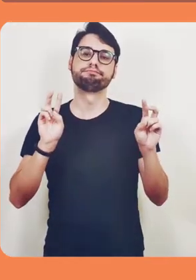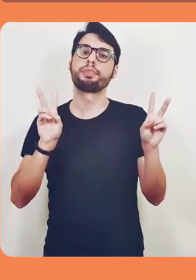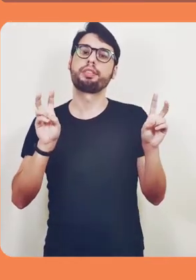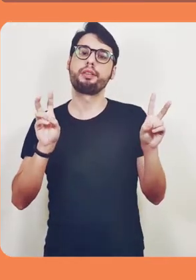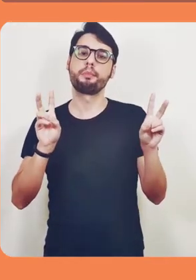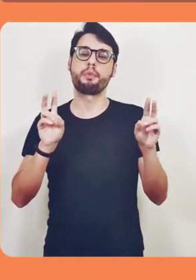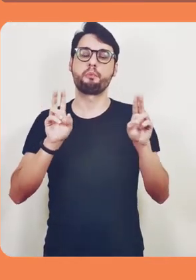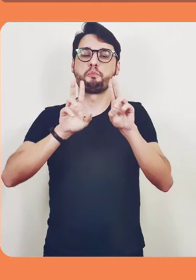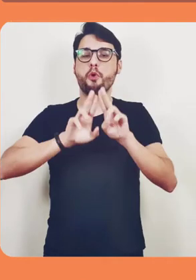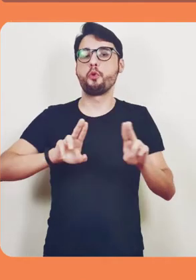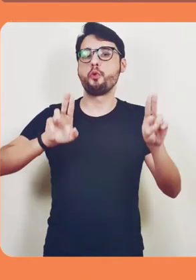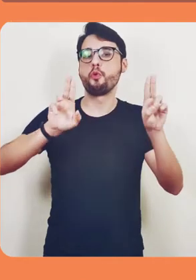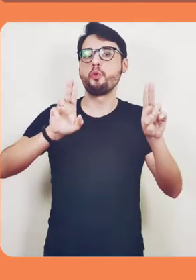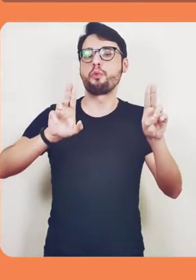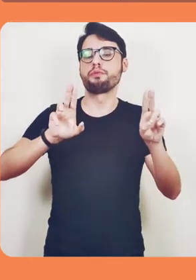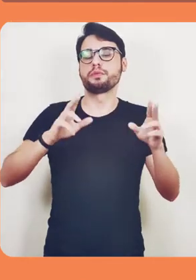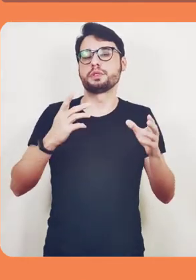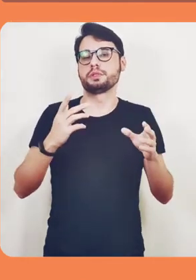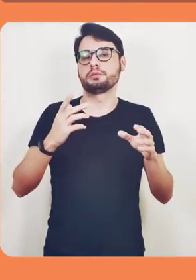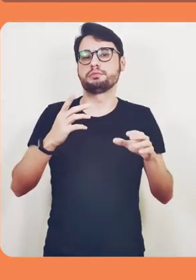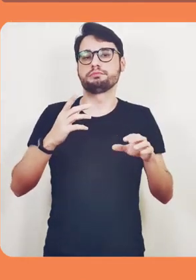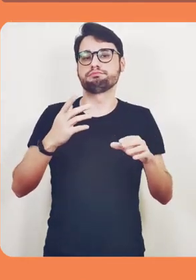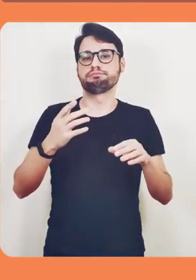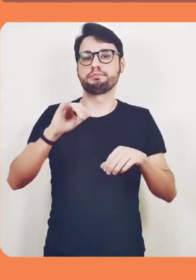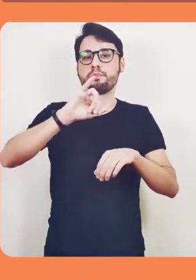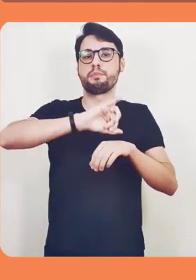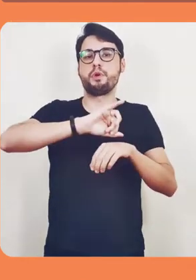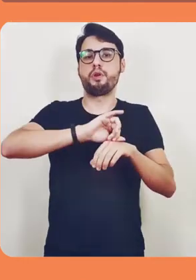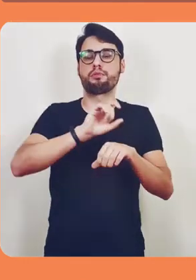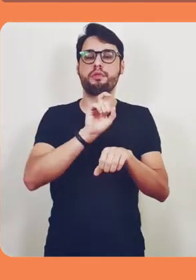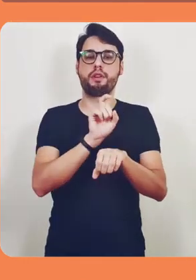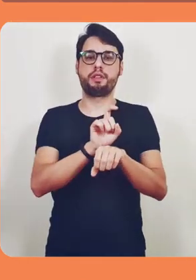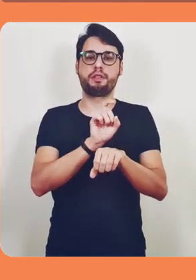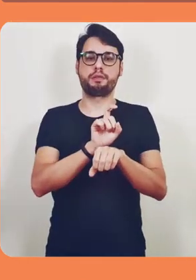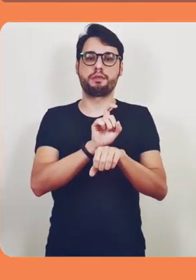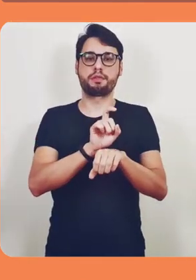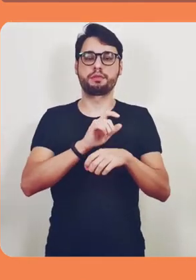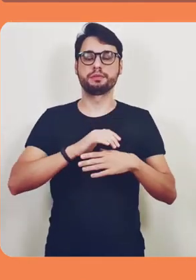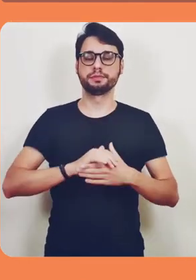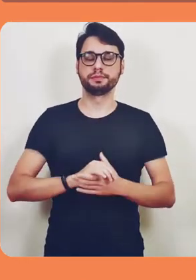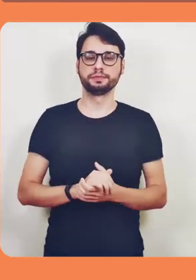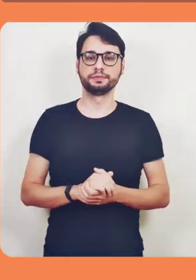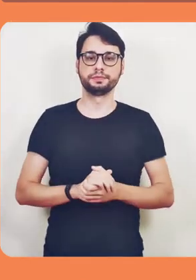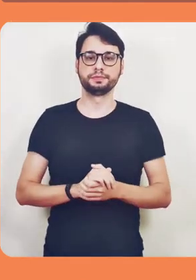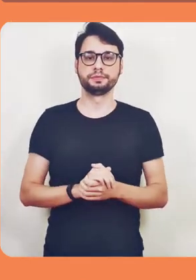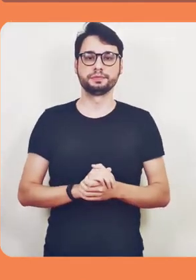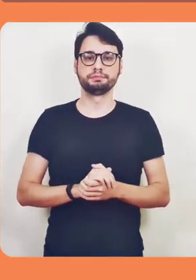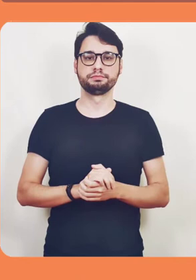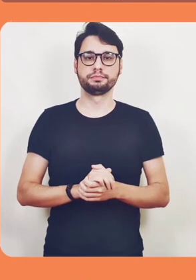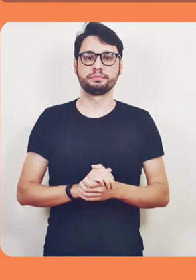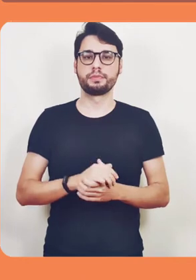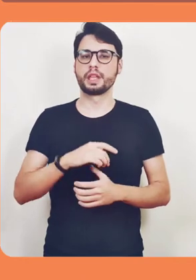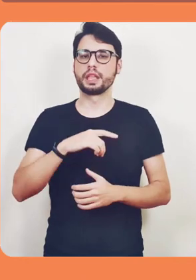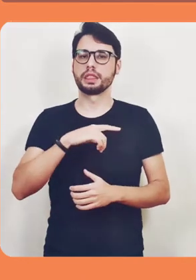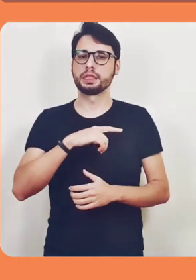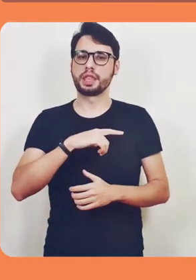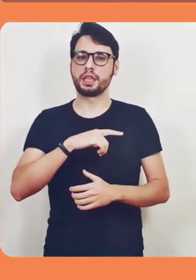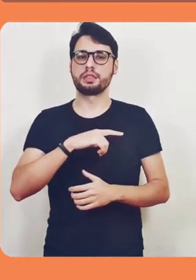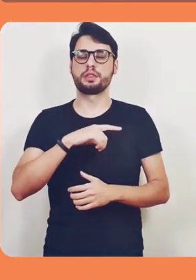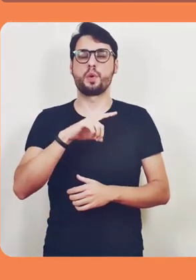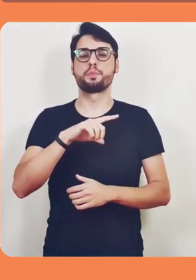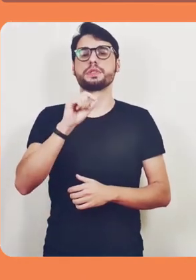vídeo interativo vai se chamar sobre a o Fisk o